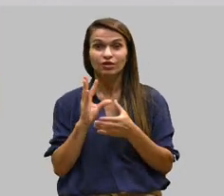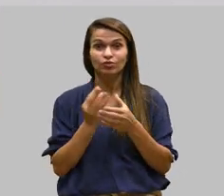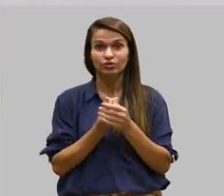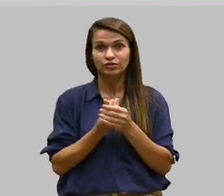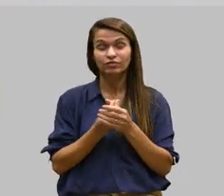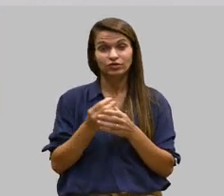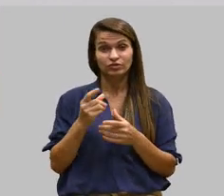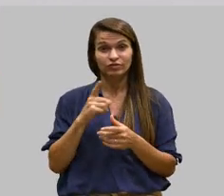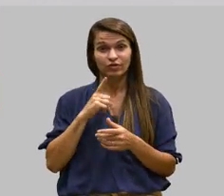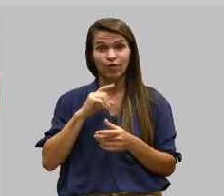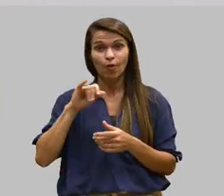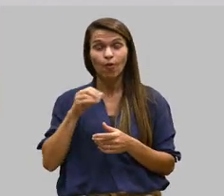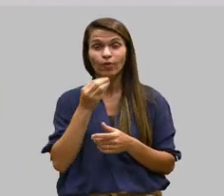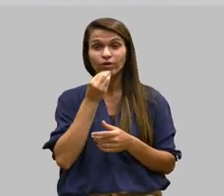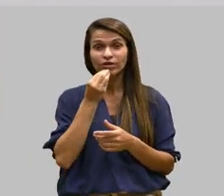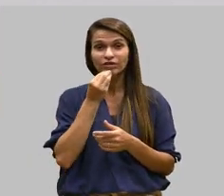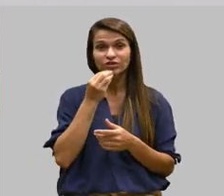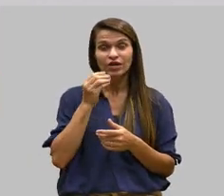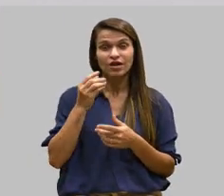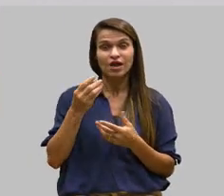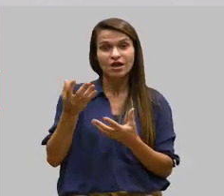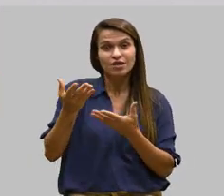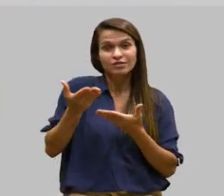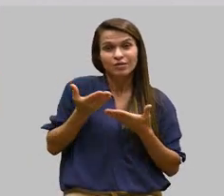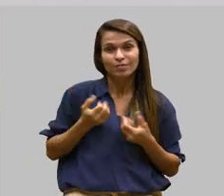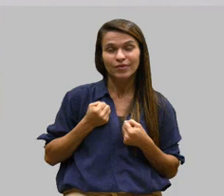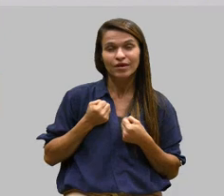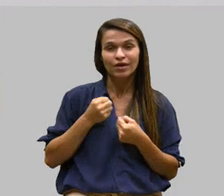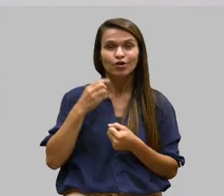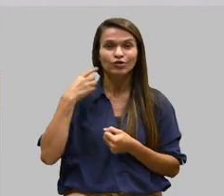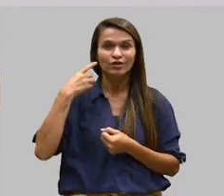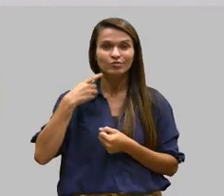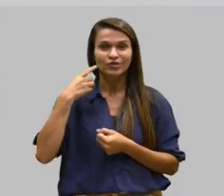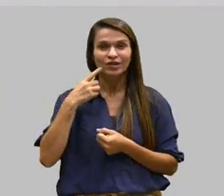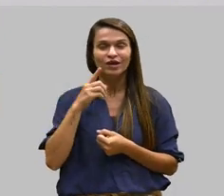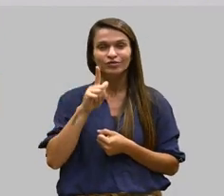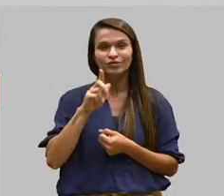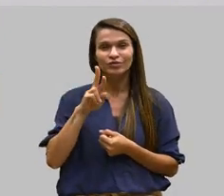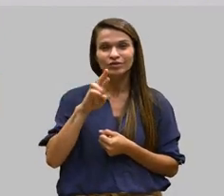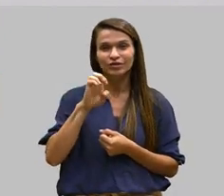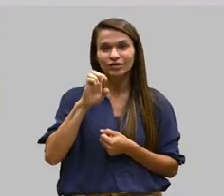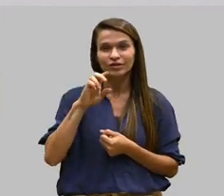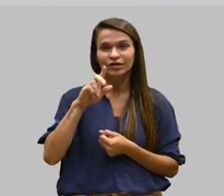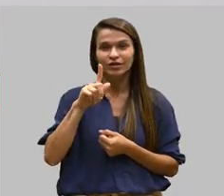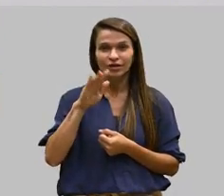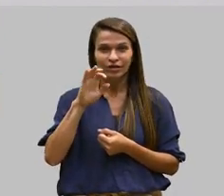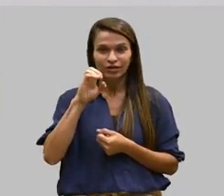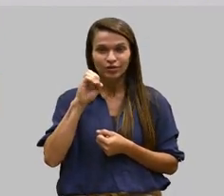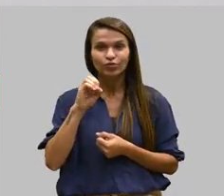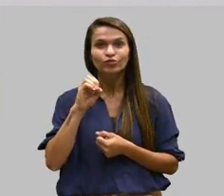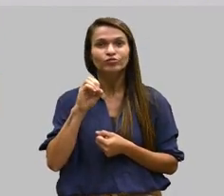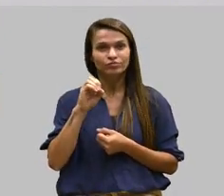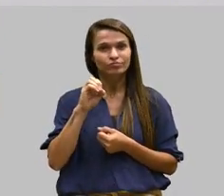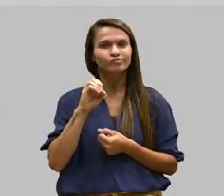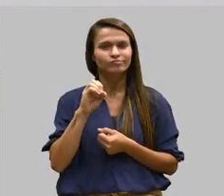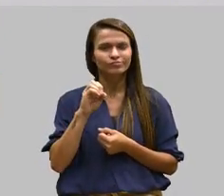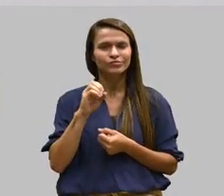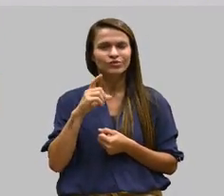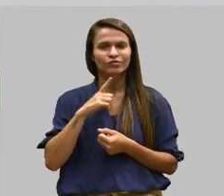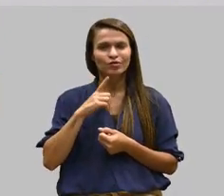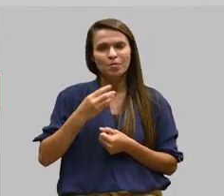o deputado grego da fundação lá no Genaro em uma ação que nós promovemos e tivemos a presença de